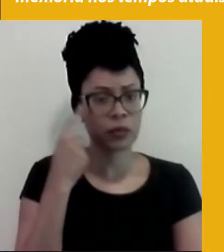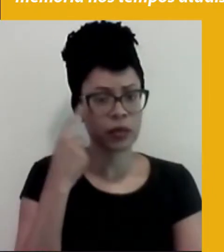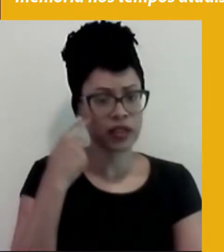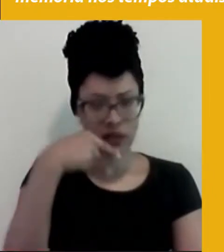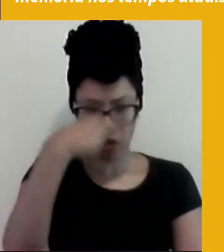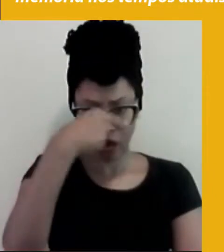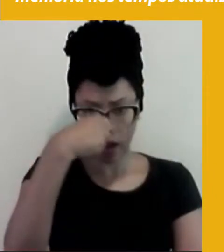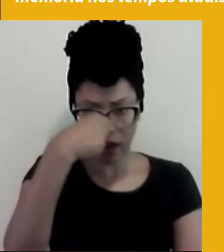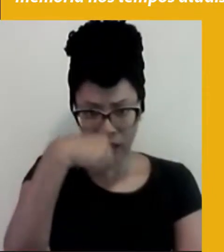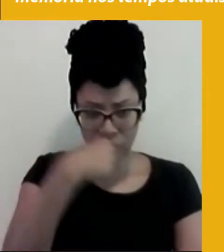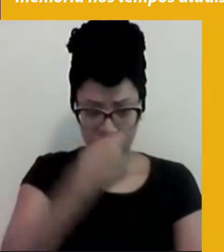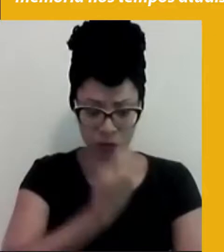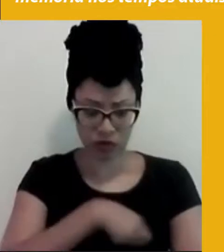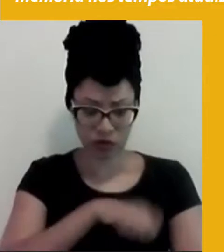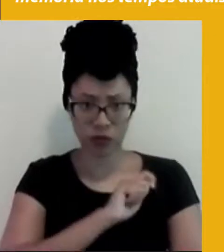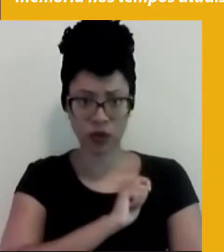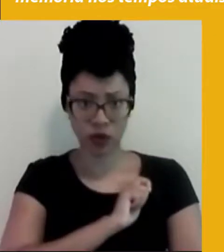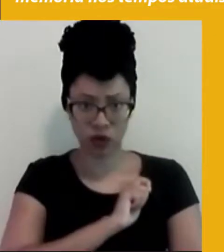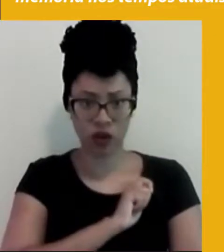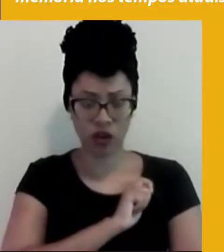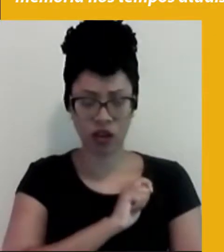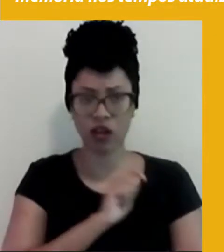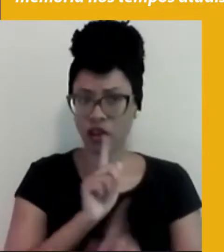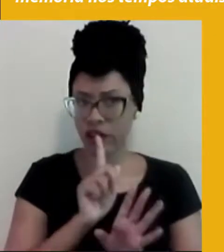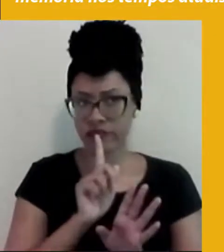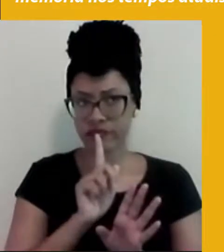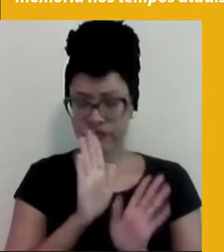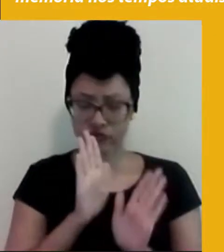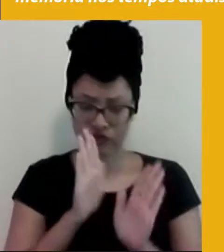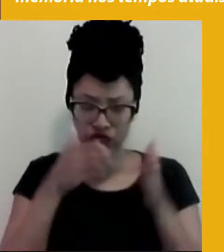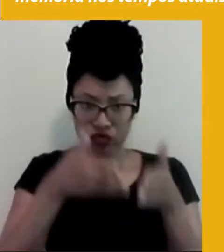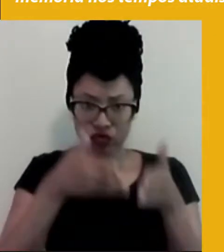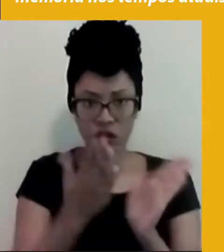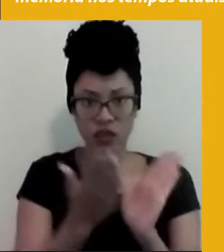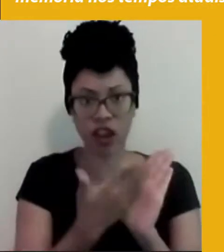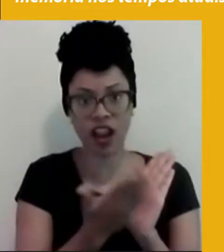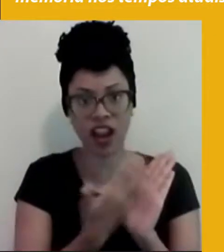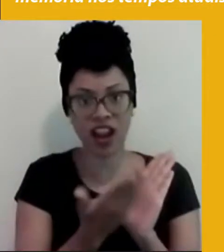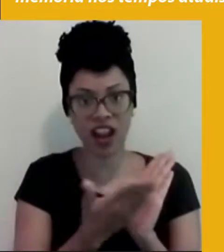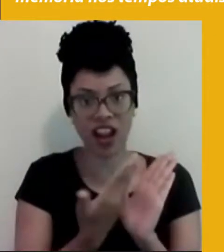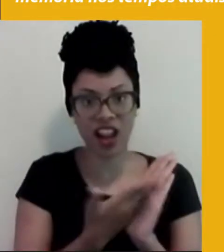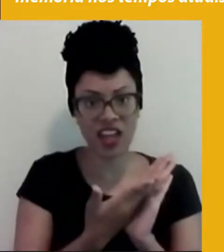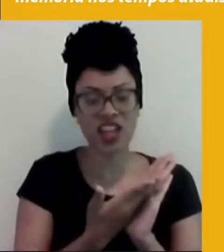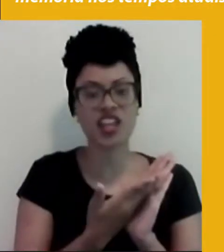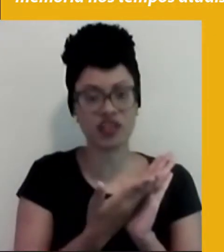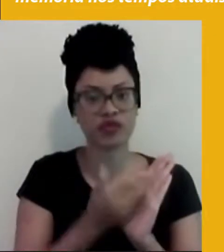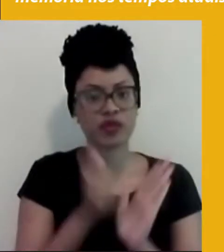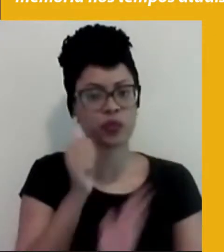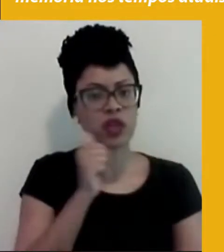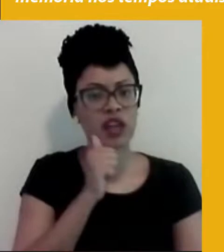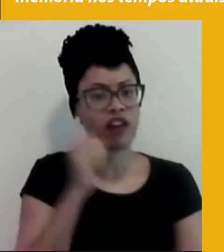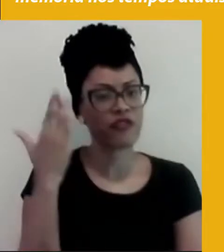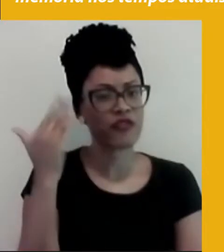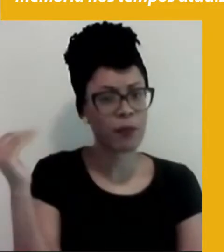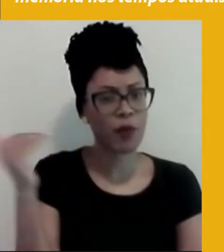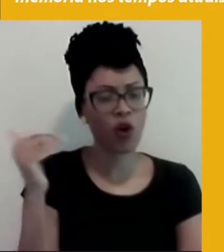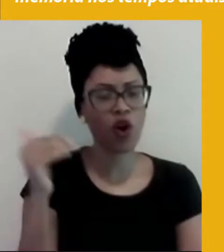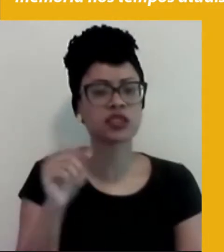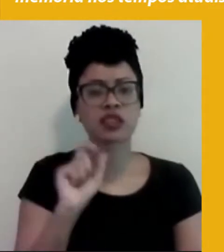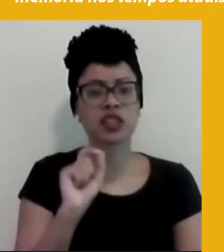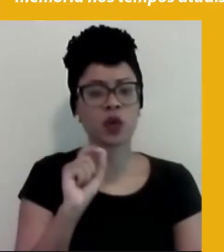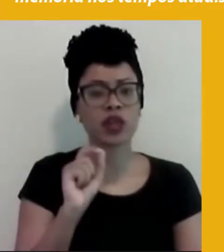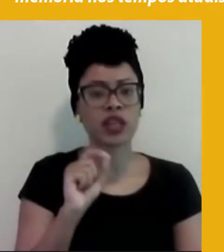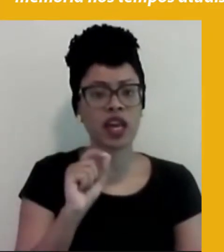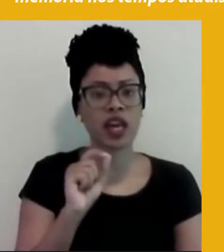pensando especificamente no livro da Lilia Schwartz, da Heloísa Starling, da Bailarina da Morte, mostrando para a